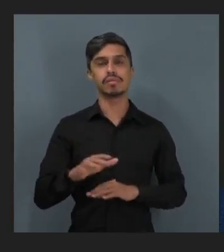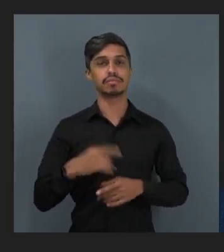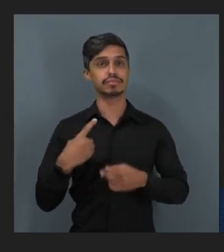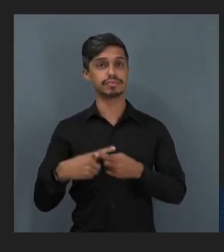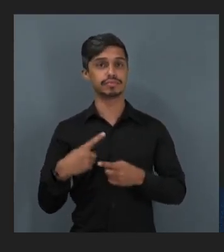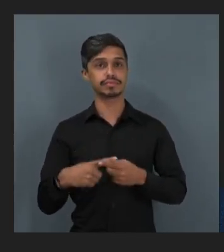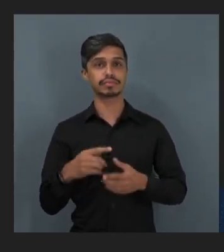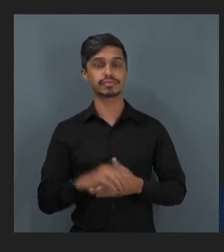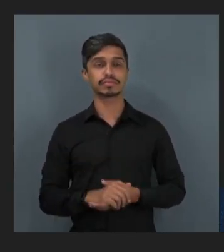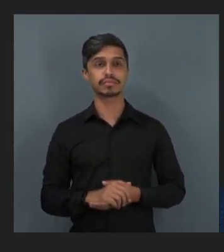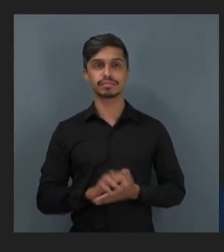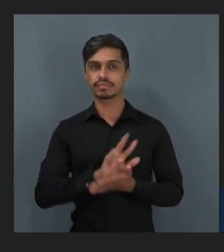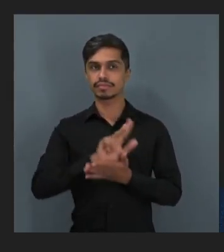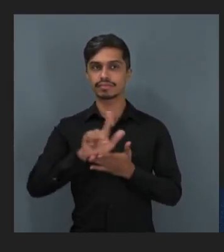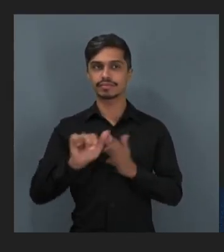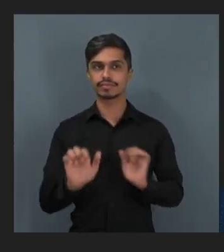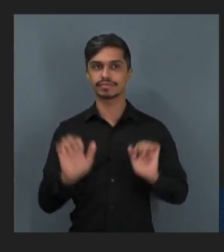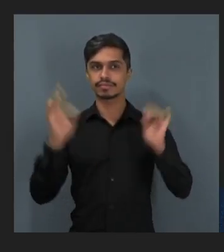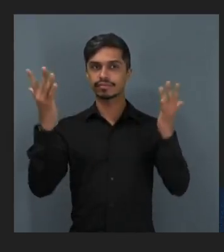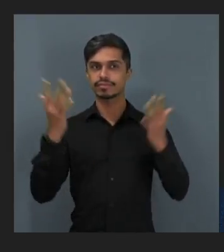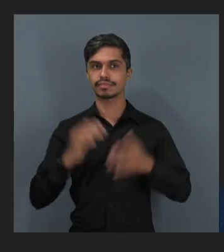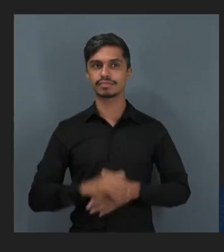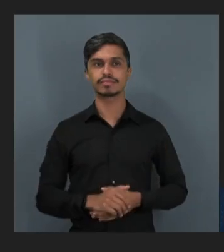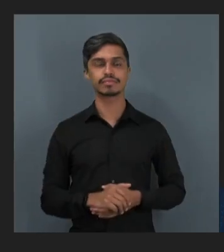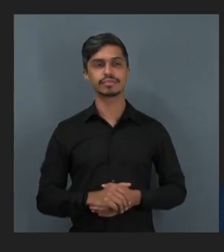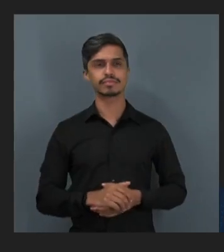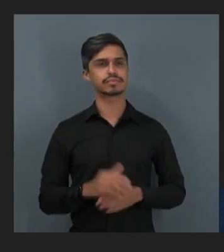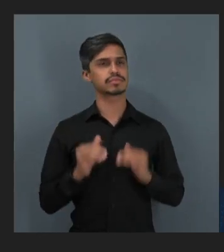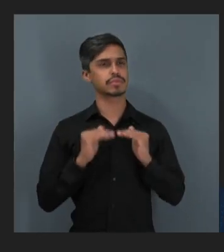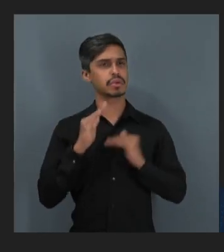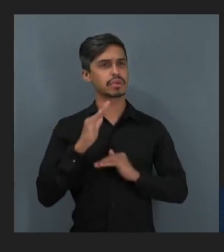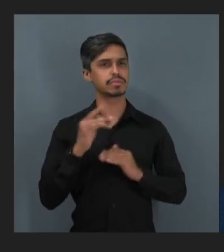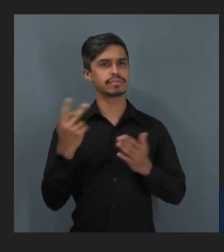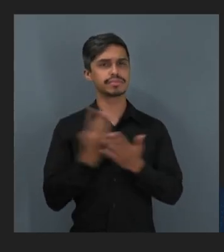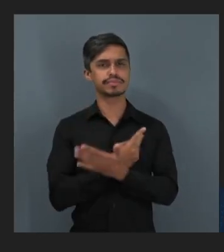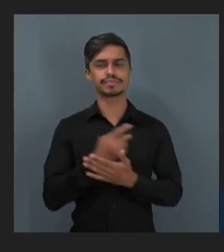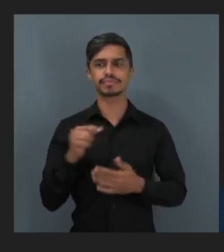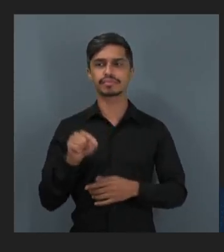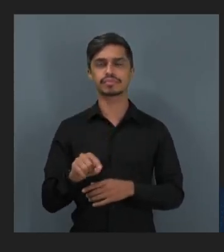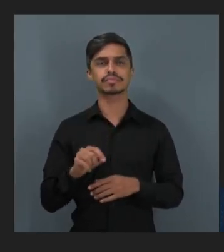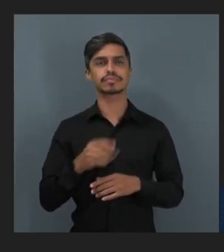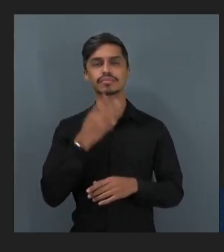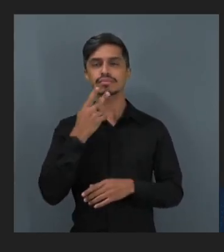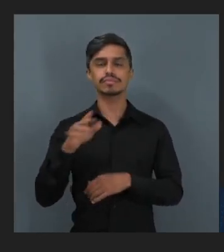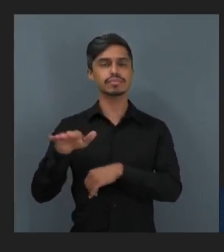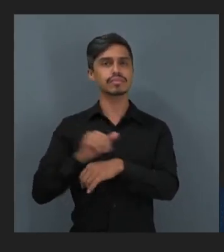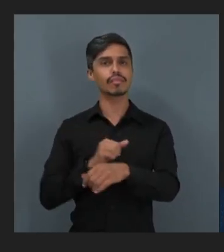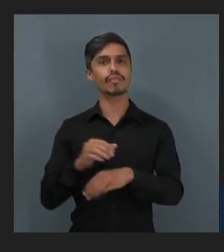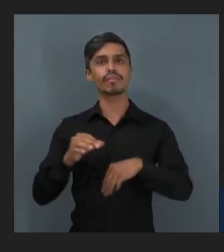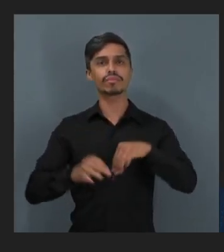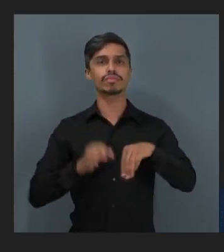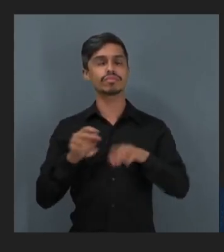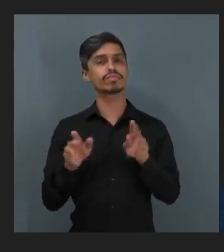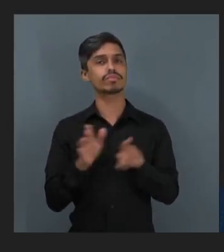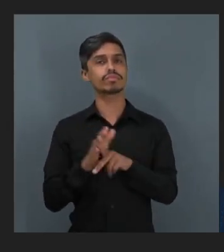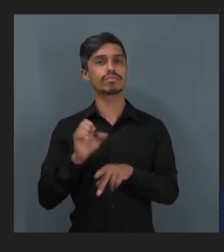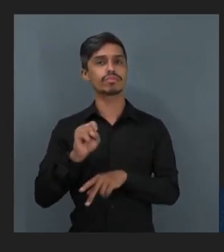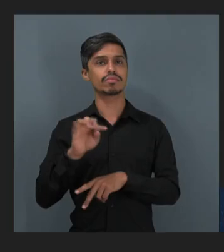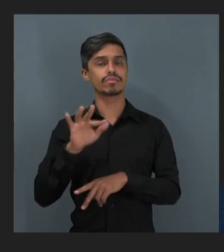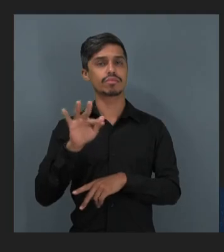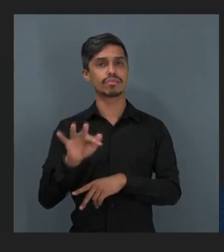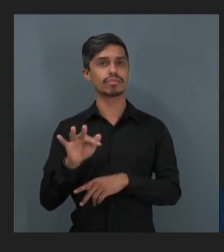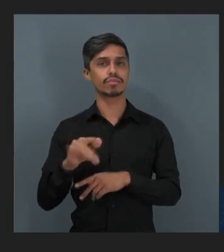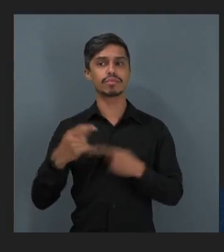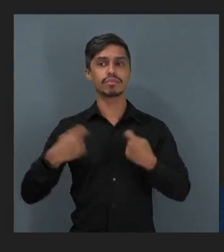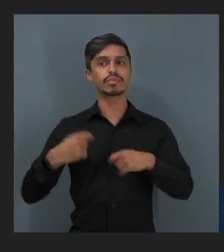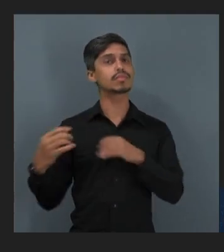porque são eventos que, no mínimo, quando está chamando o ministro do STF, eles deveriam